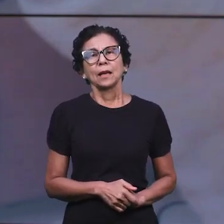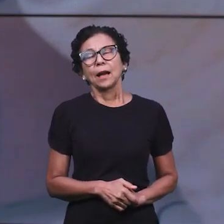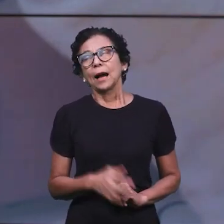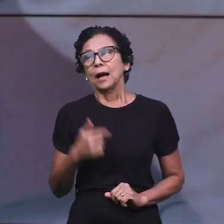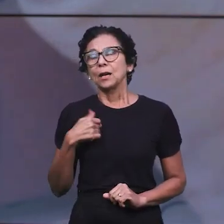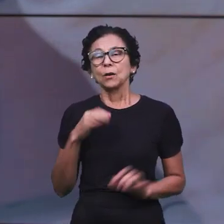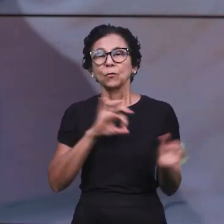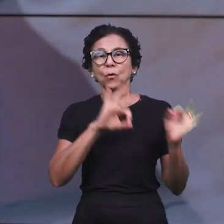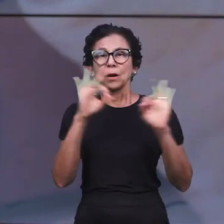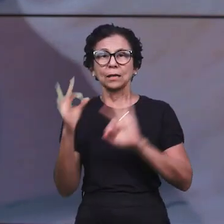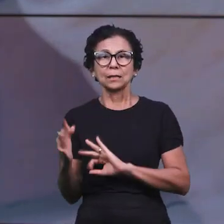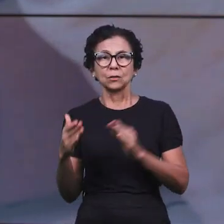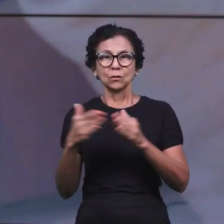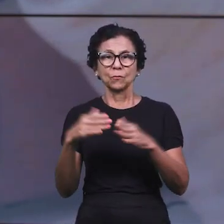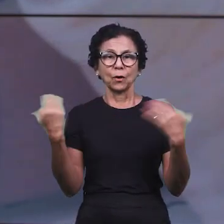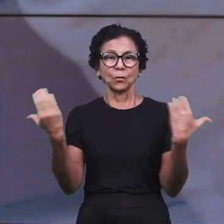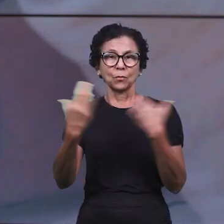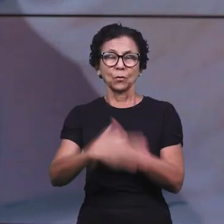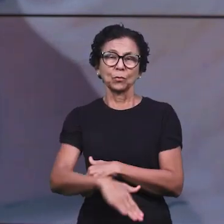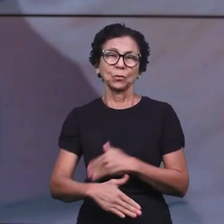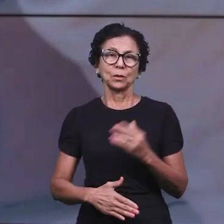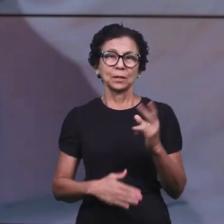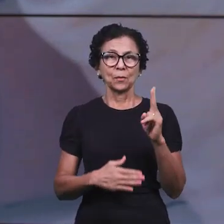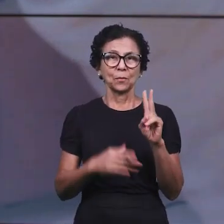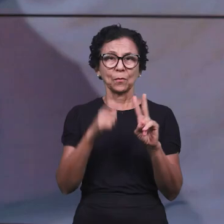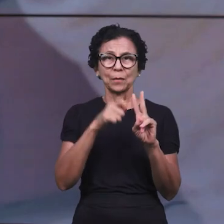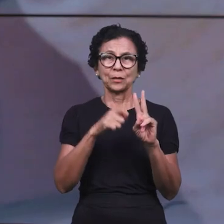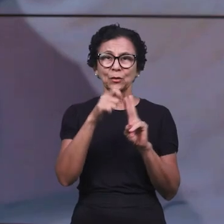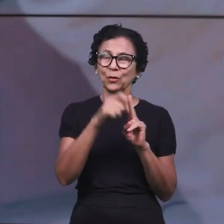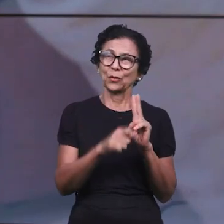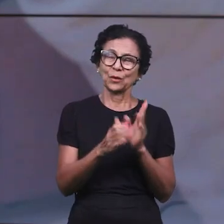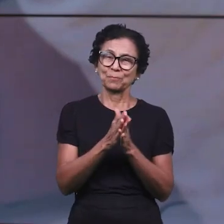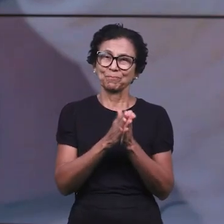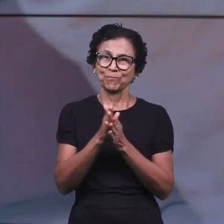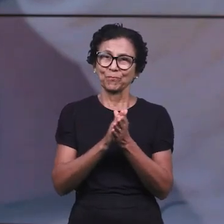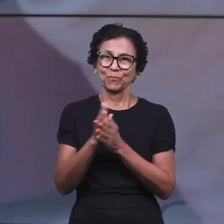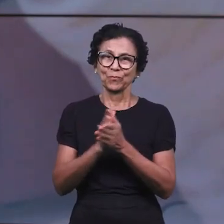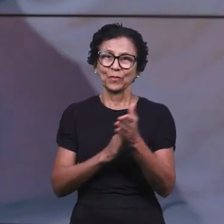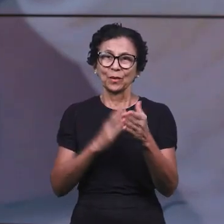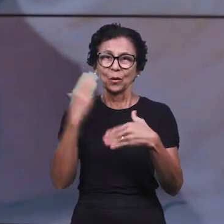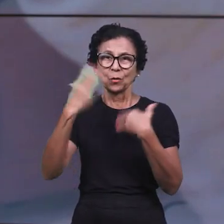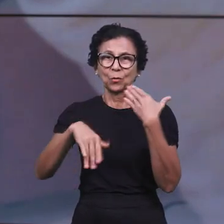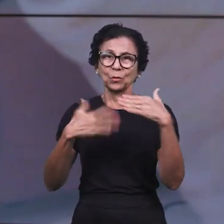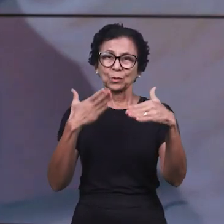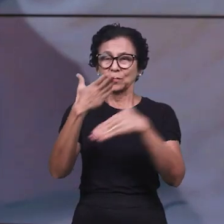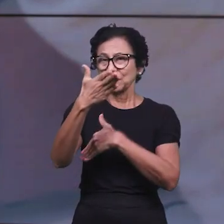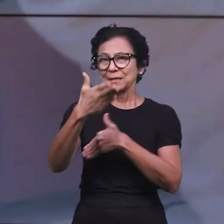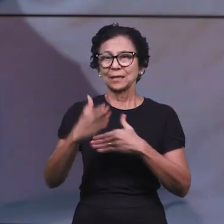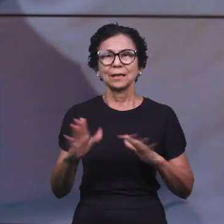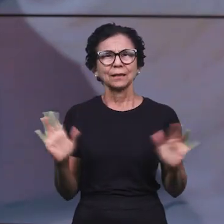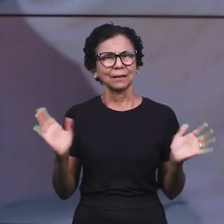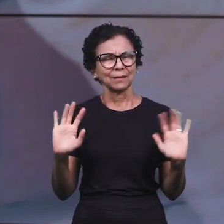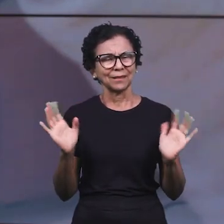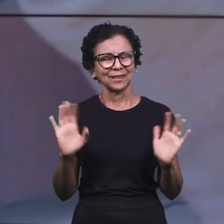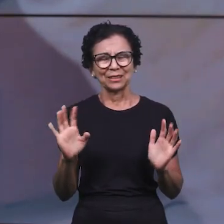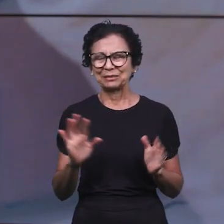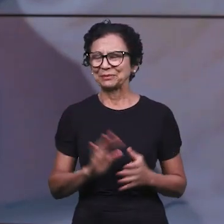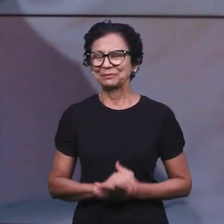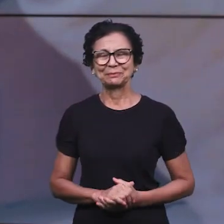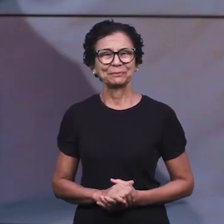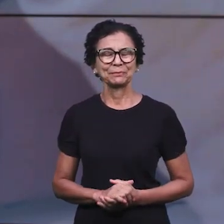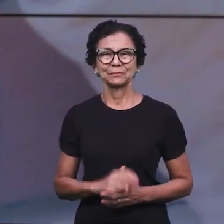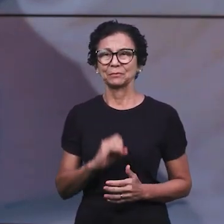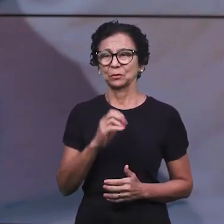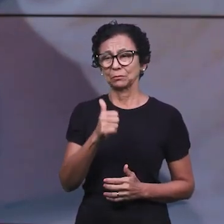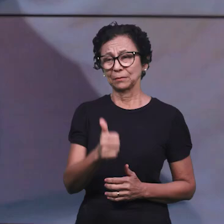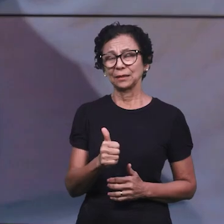daqui a 1, 2 meses eu já vou estar aprovado em um concurso, vou estar nomeado no meu cargo novo. Não é assim necessariamente que vai ocorrer, tudo